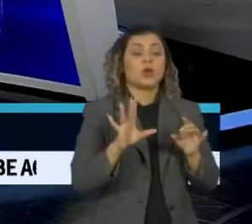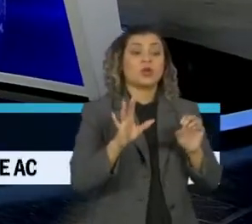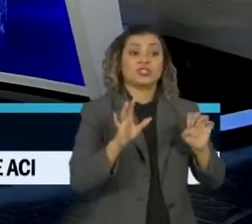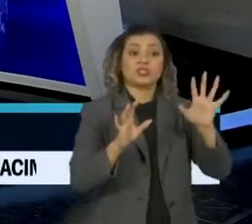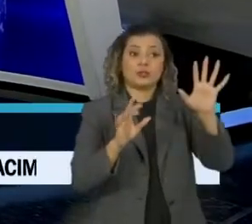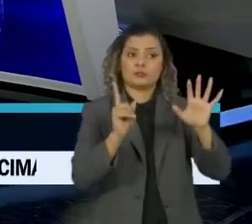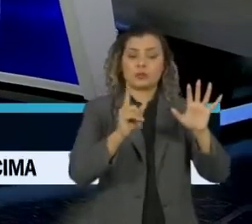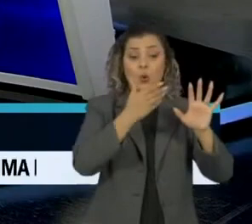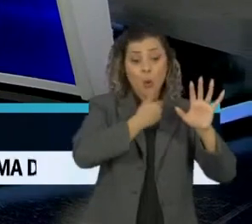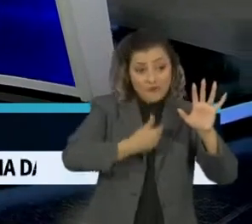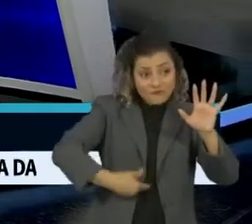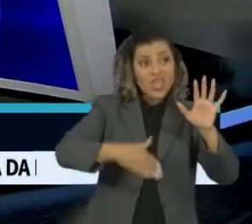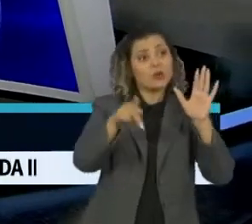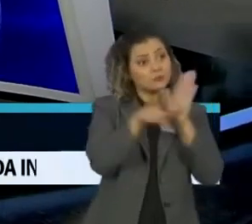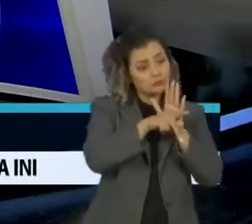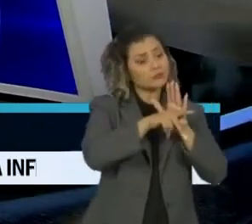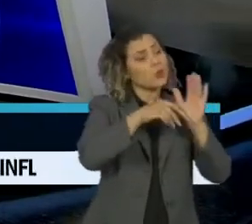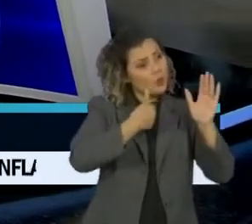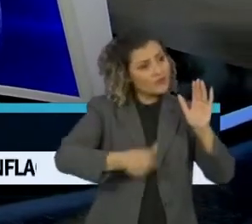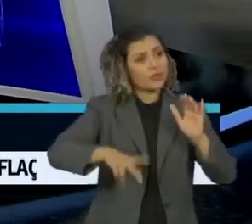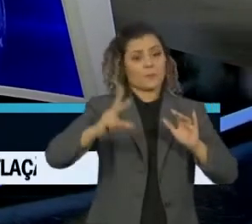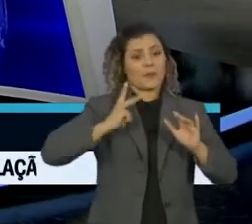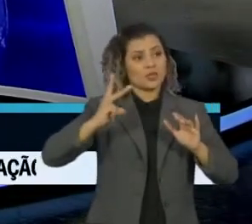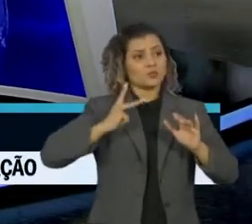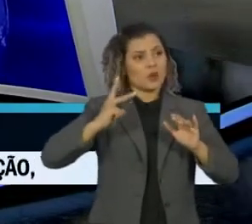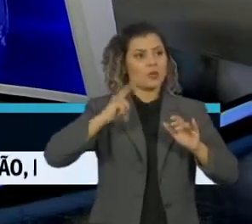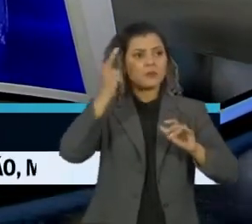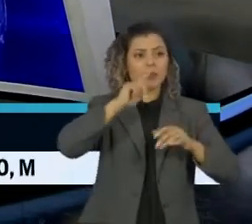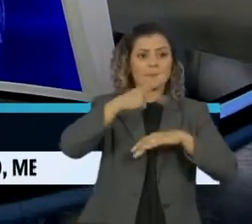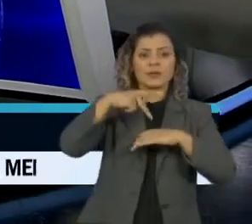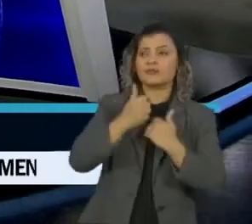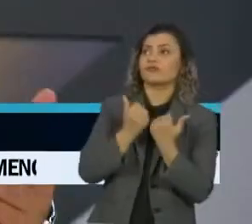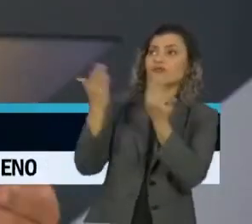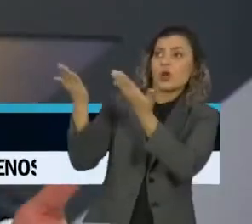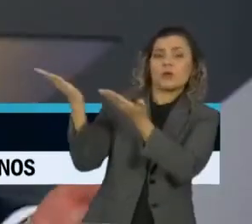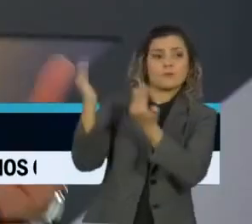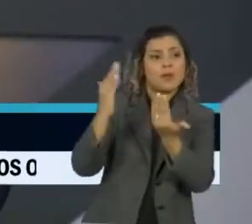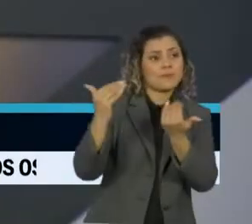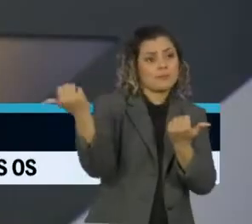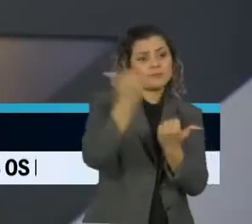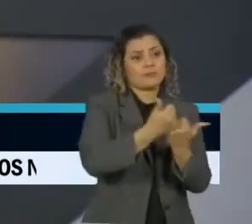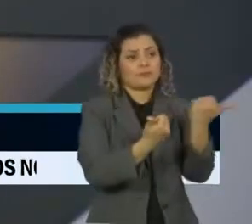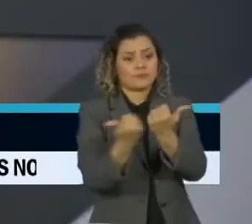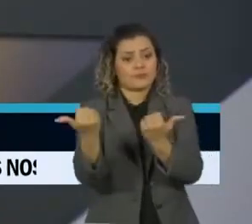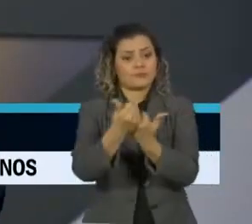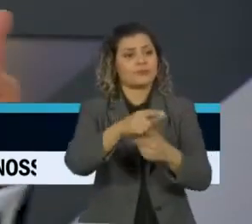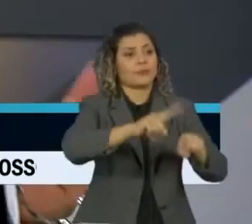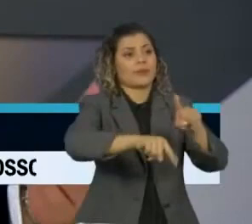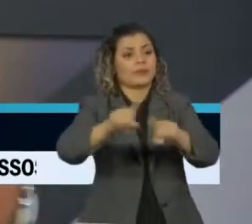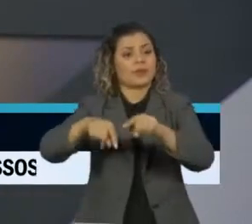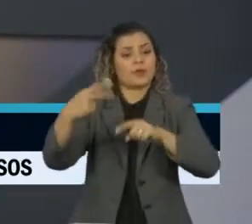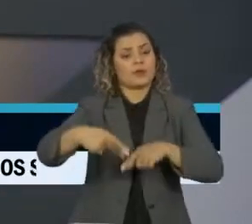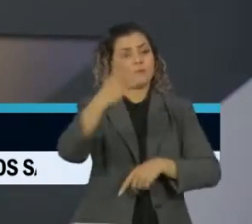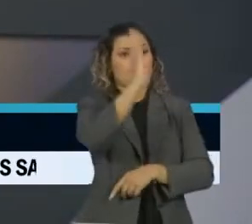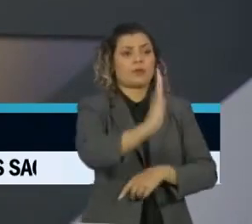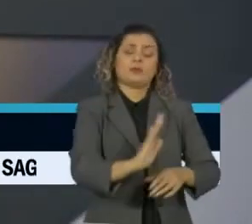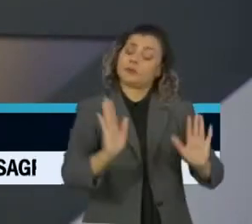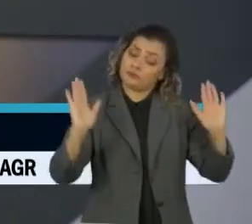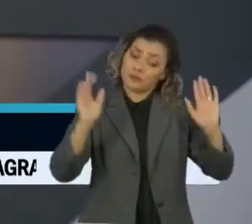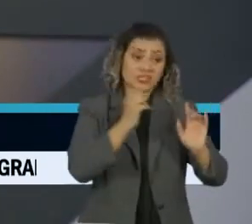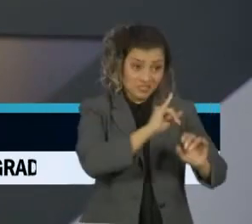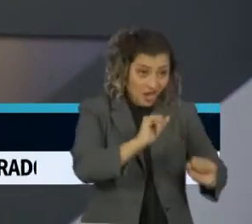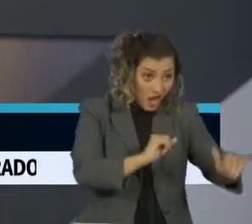Estado facilitar que a iniciativa privada possa importar substitutos para aqueles produtos que tenham uma